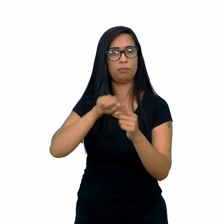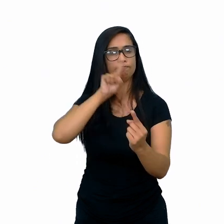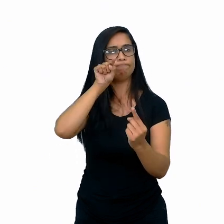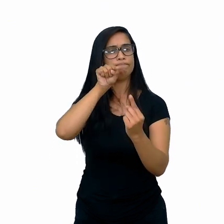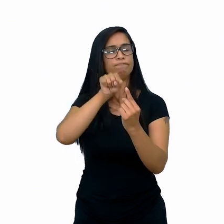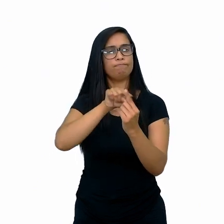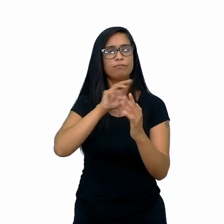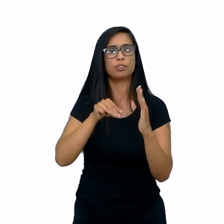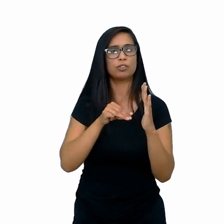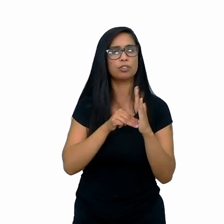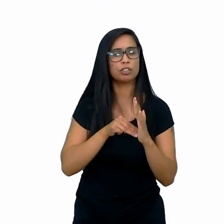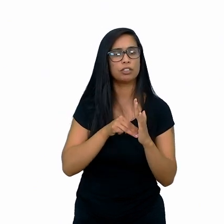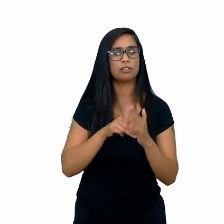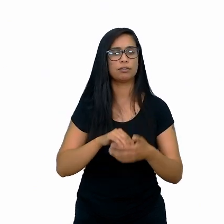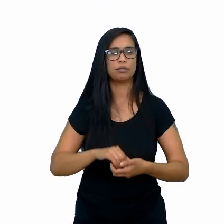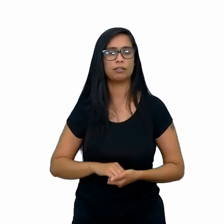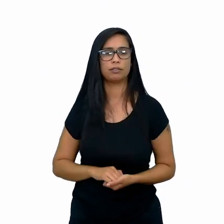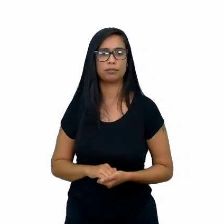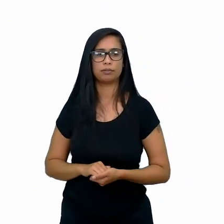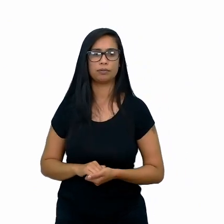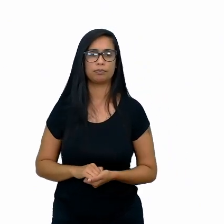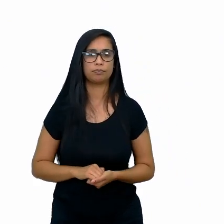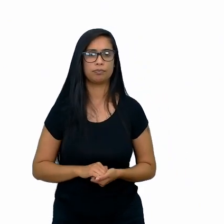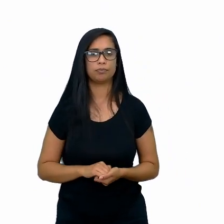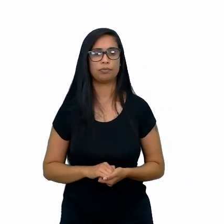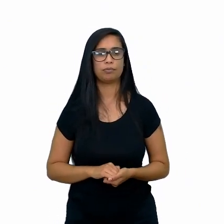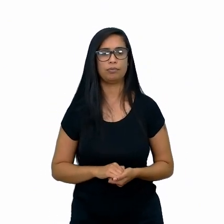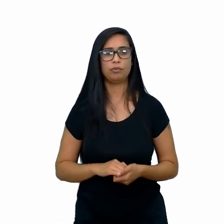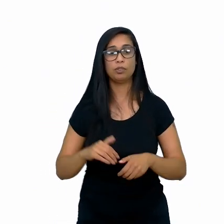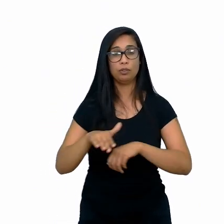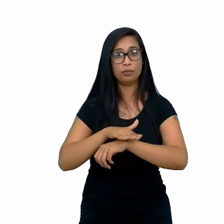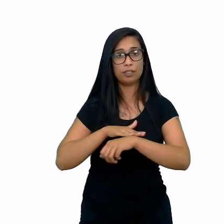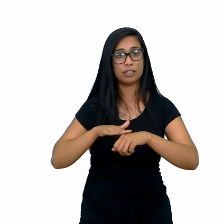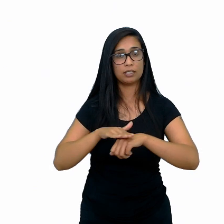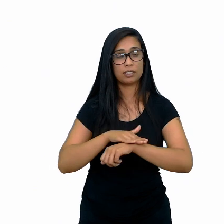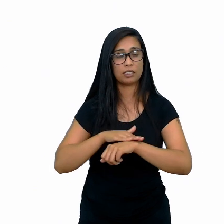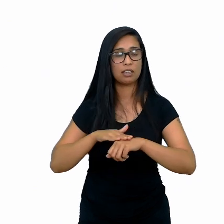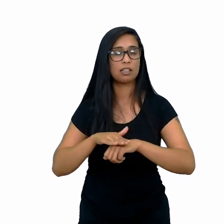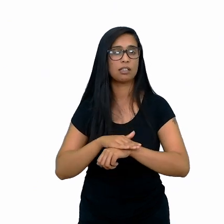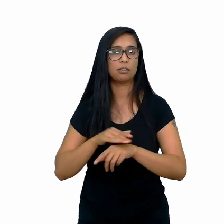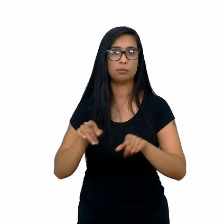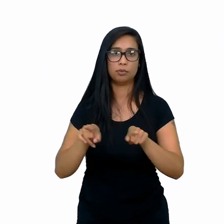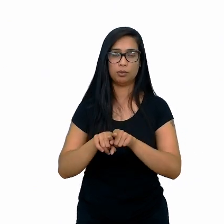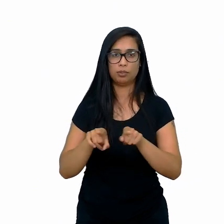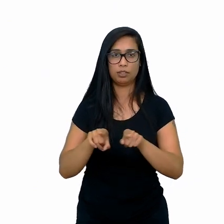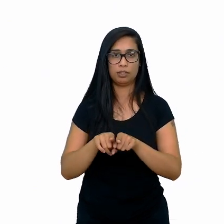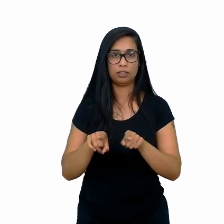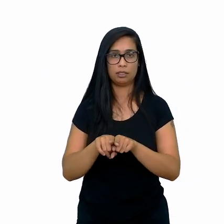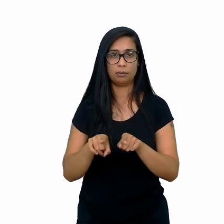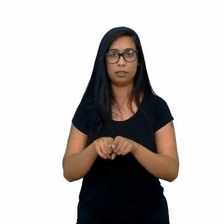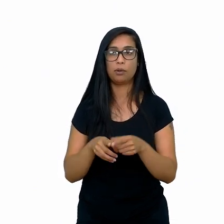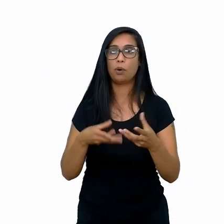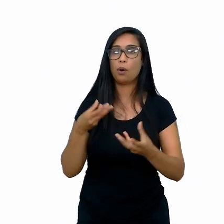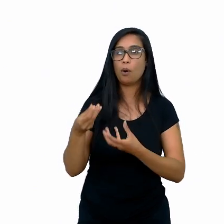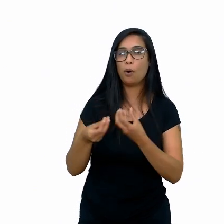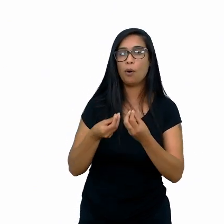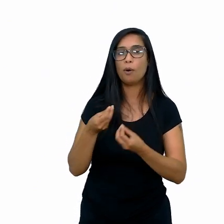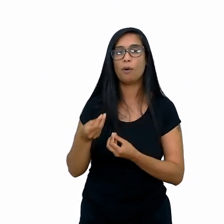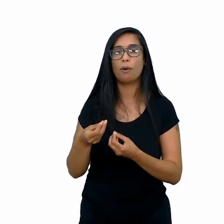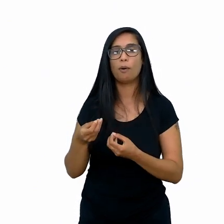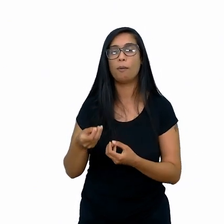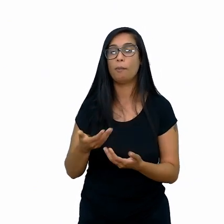Conversamos aqui um pouco sobre essa relevância, né? Sobre a relevância dessa aula,